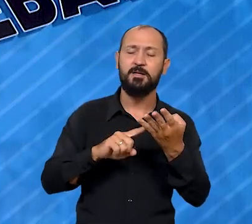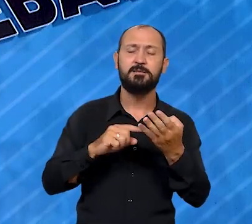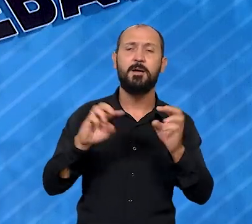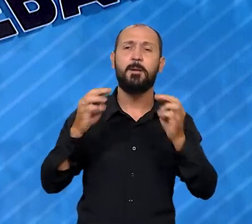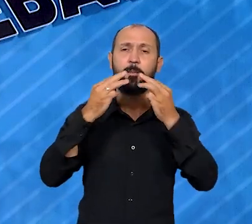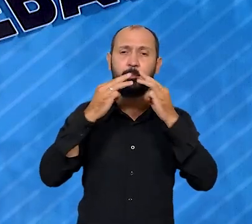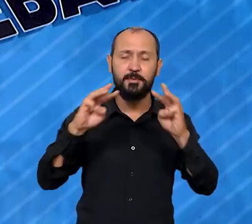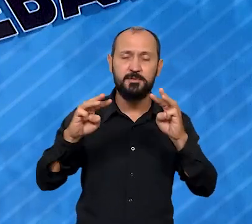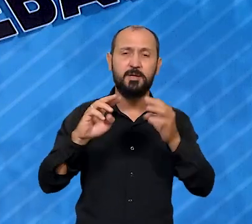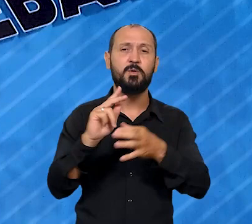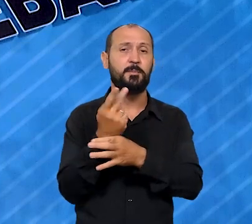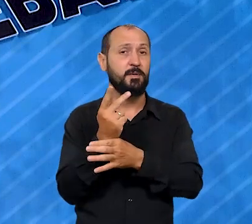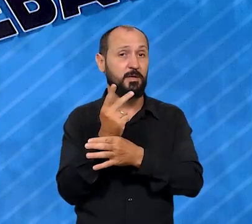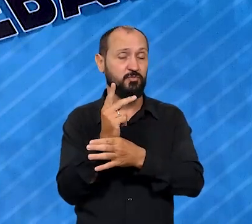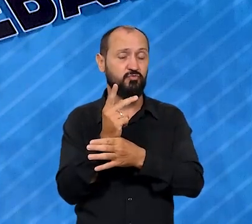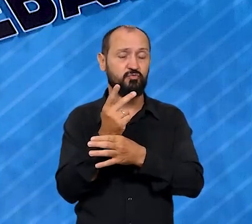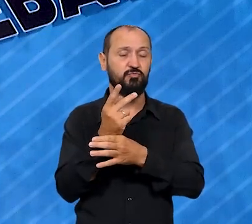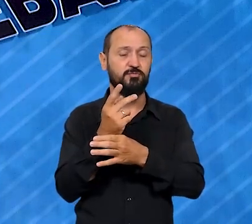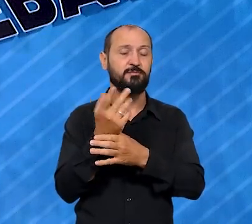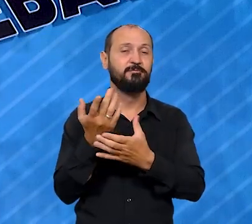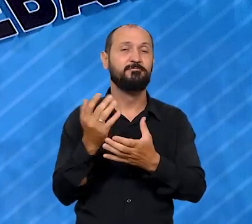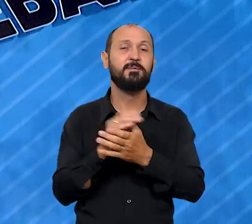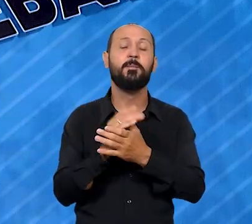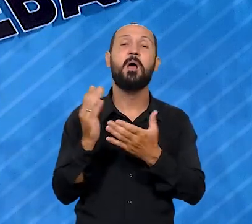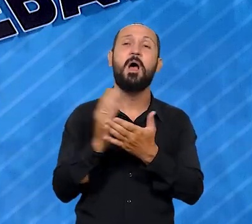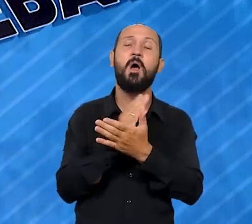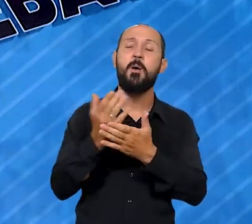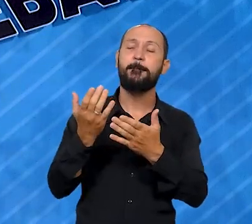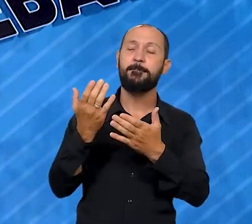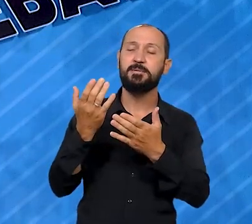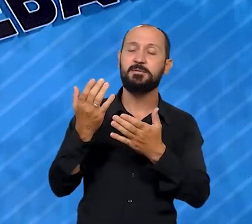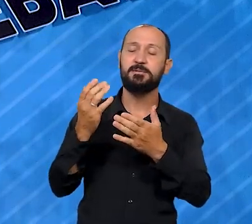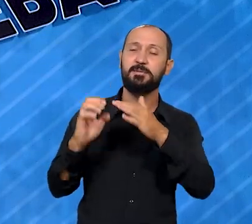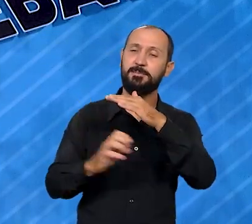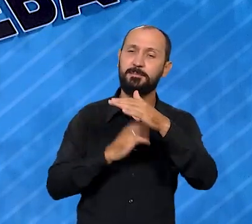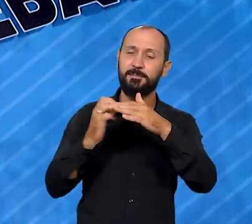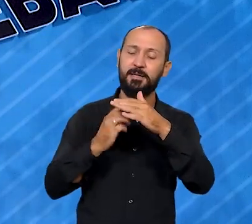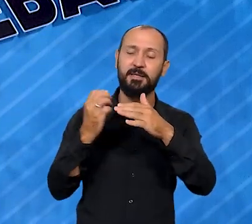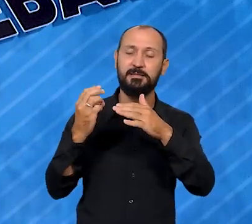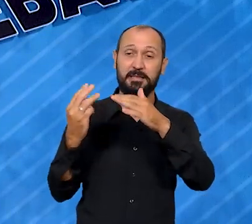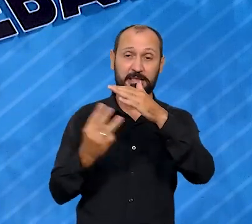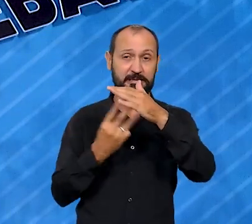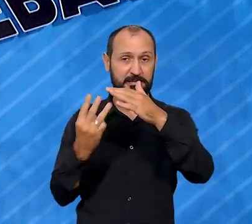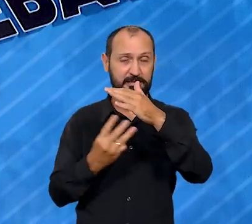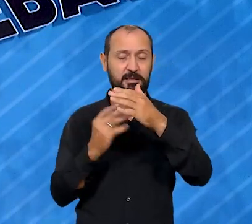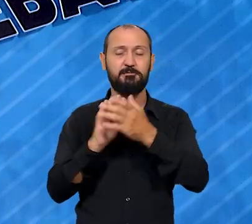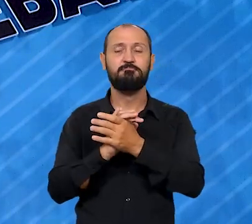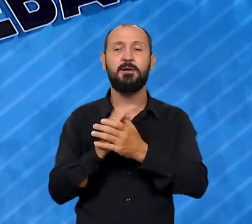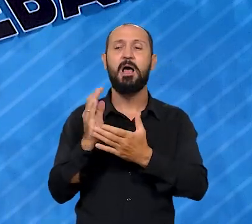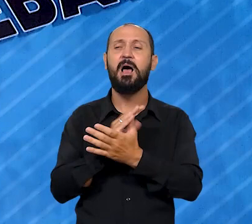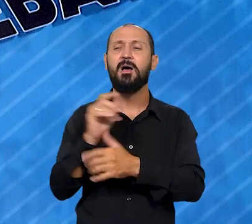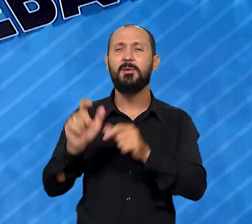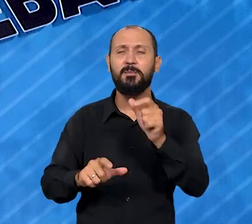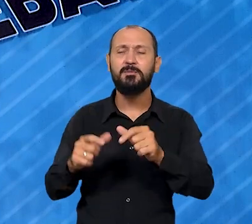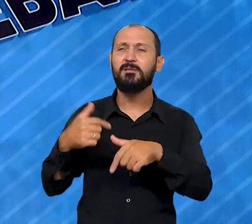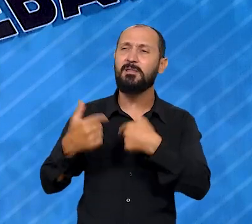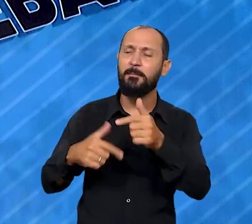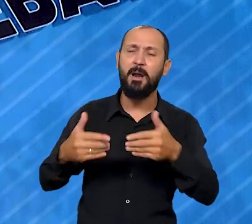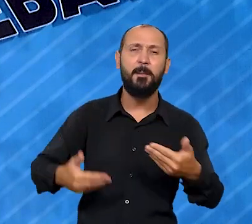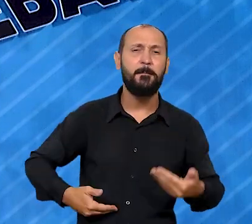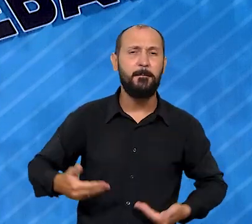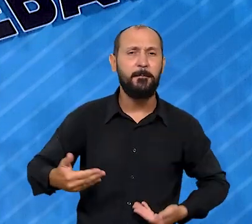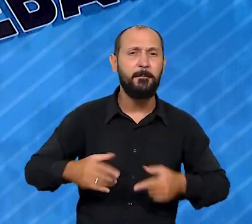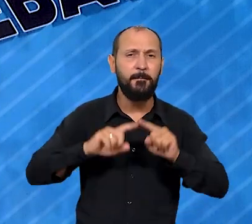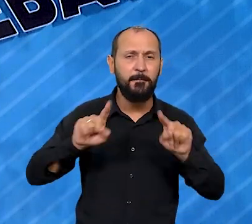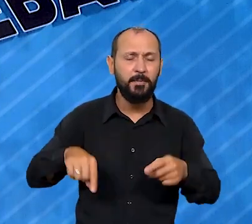sua casa, é por mensagem do próprio aplicativo do banco, é por empresas terceirizadas que ficam ligando, principalmente para as pessoas